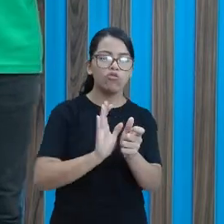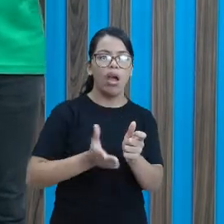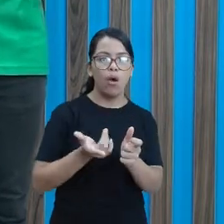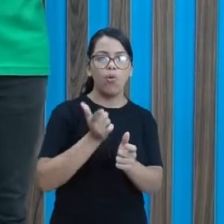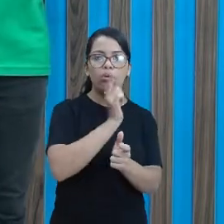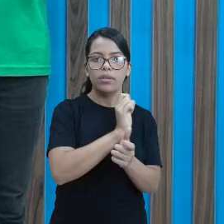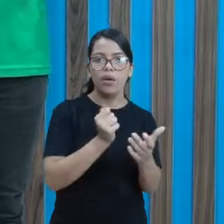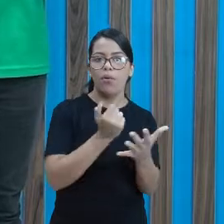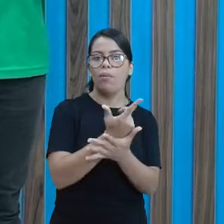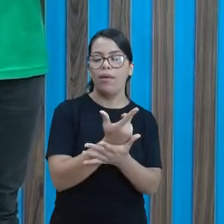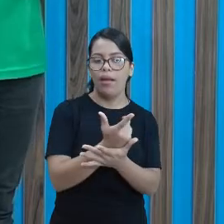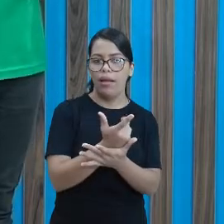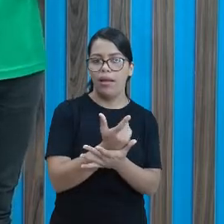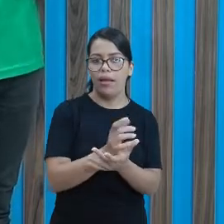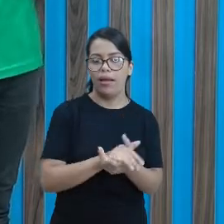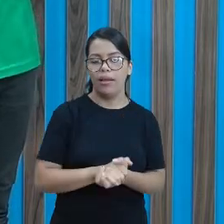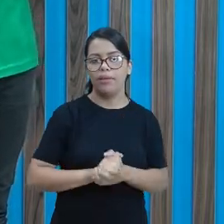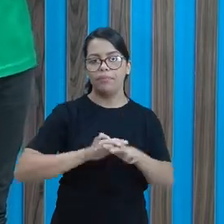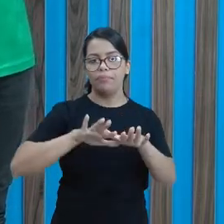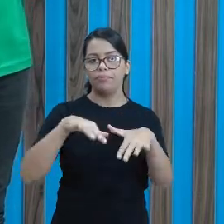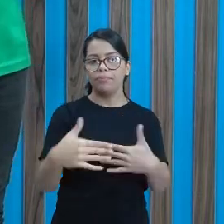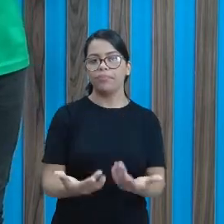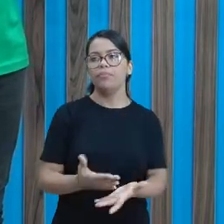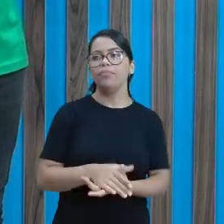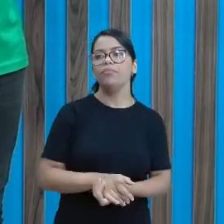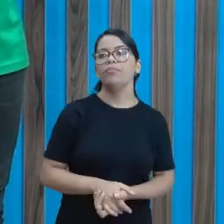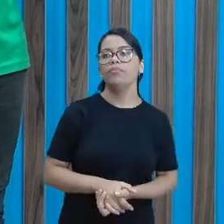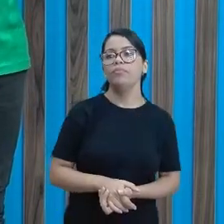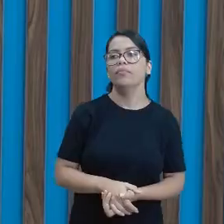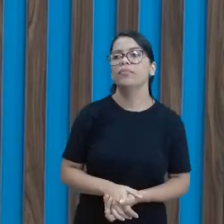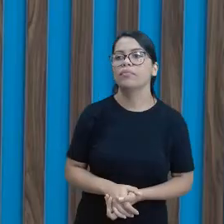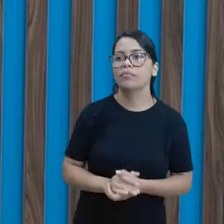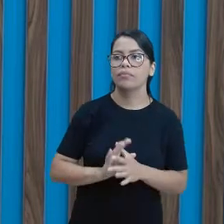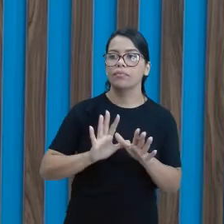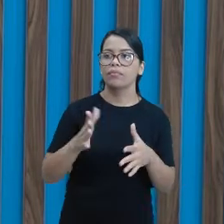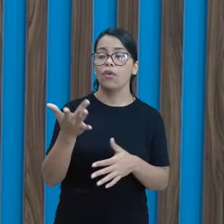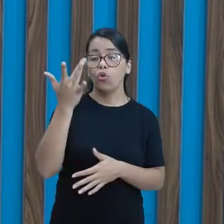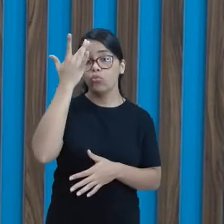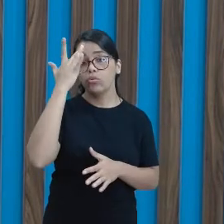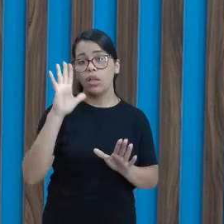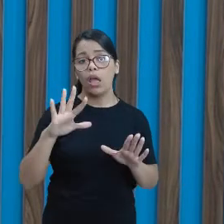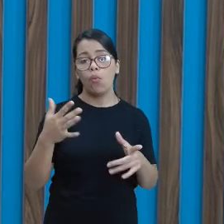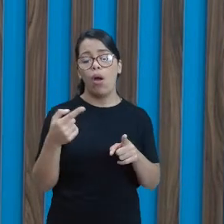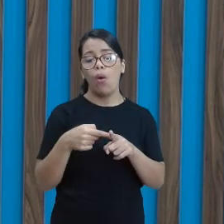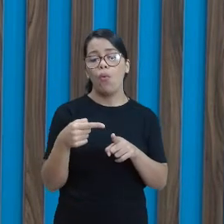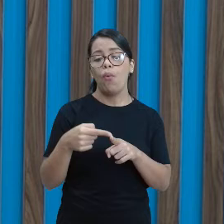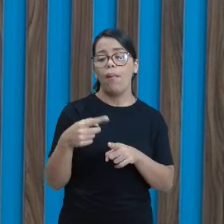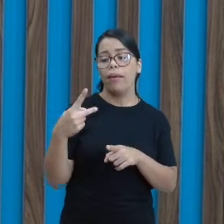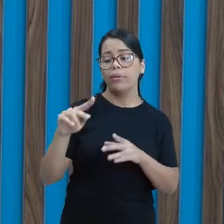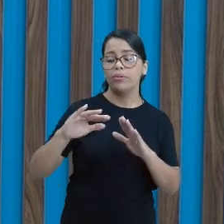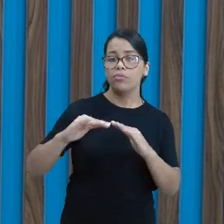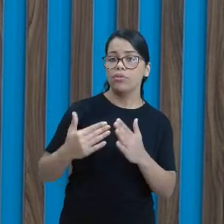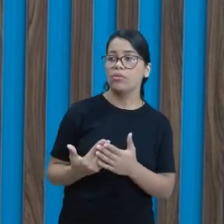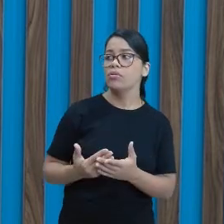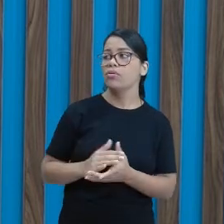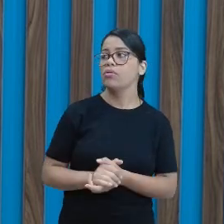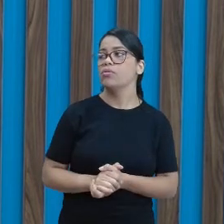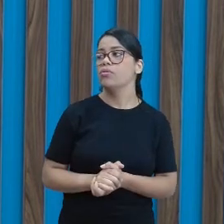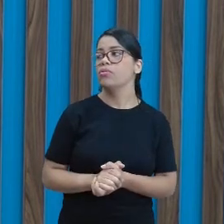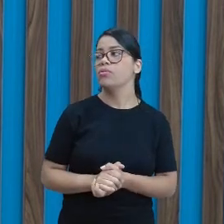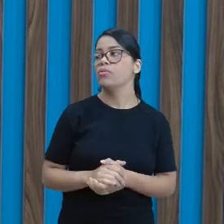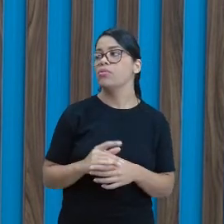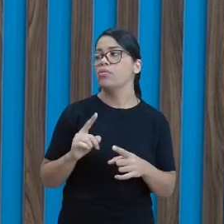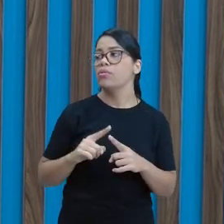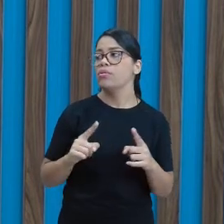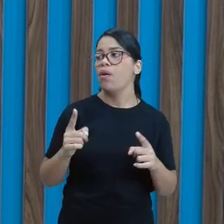agora, Divino Espírito Santo, eu não sei qual é o bairro de vocês. Eu também não sei. Mas Divino Se Espírito... der tempo da Daniela falar